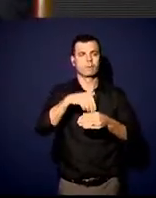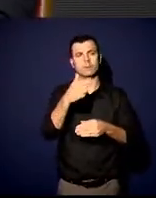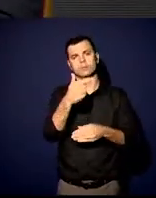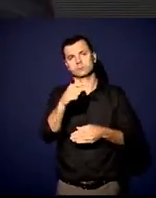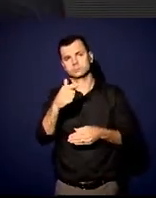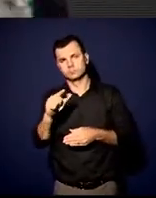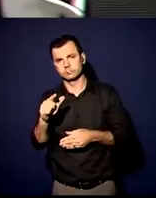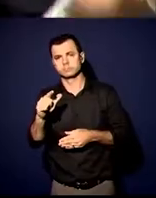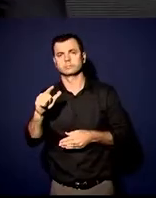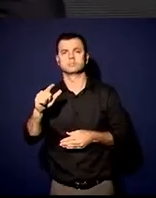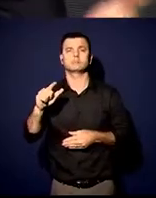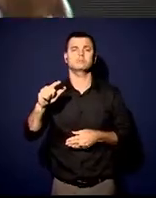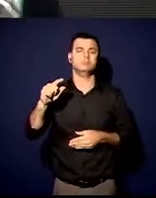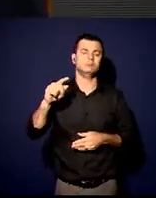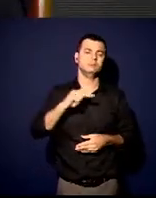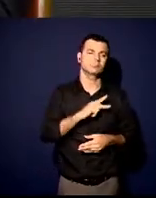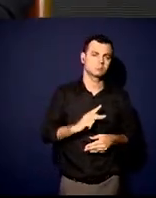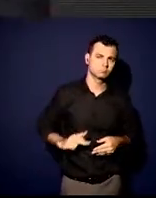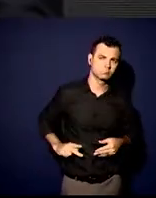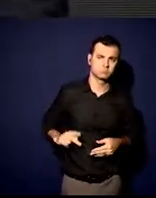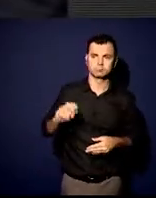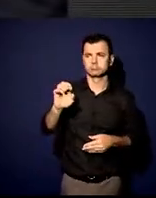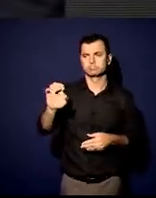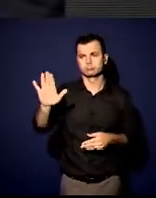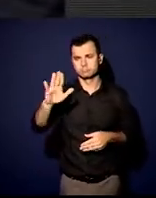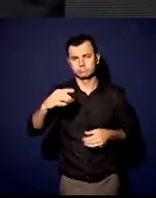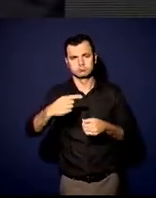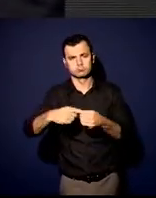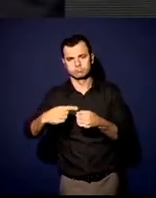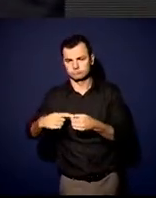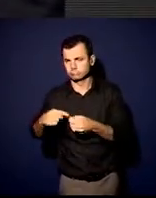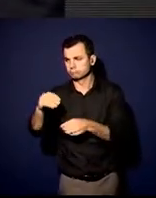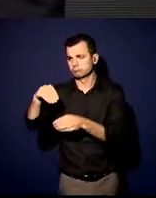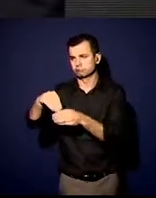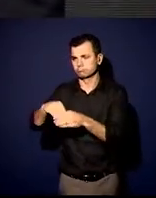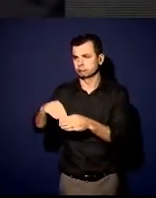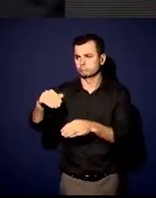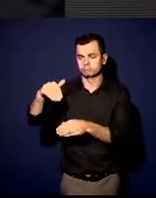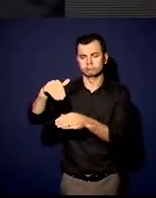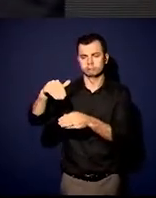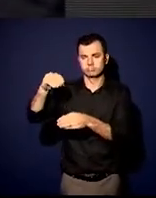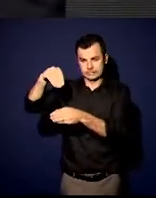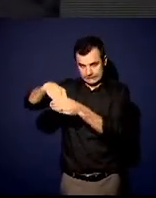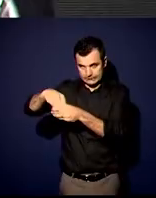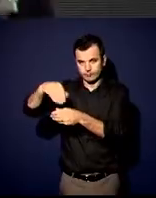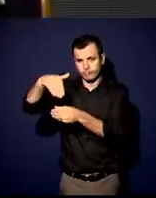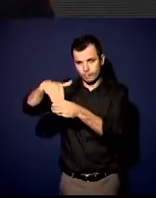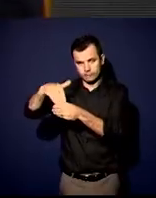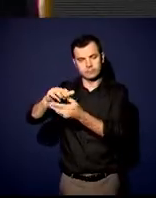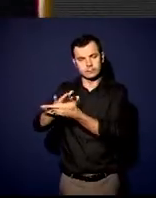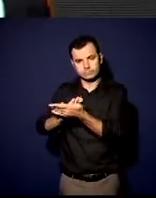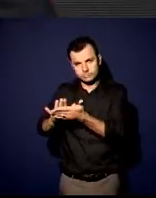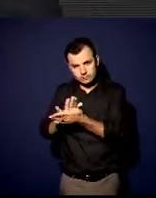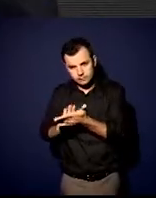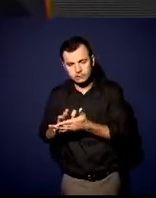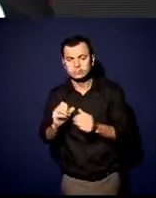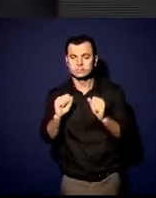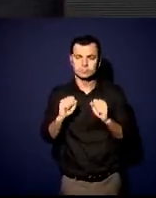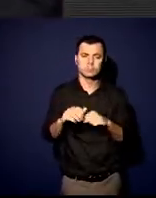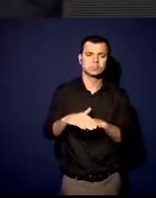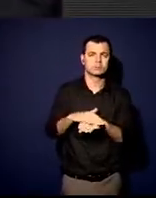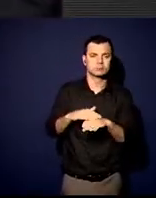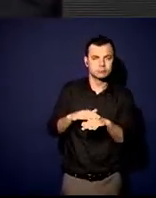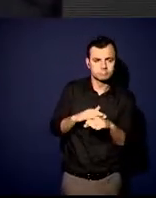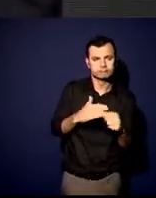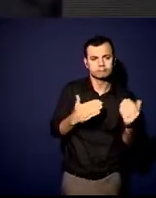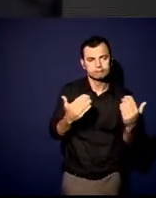Nacional nem Municipal nem Estadual muito menos interna das casas para que a gente possa escutar mais conversar mais